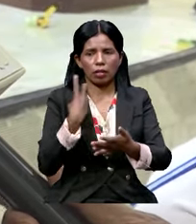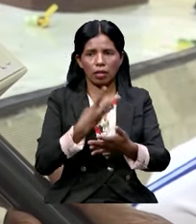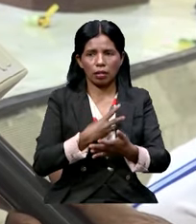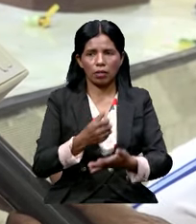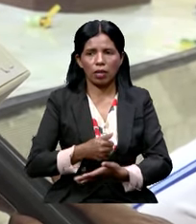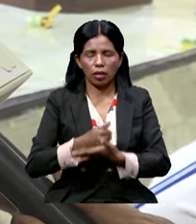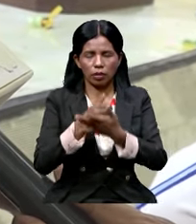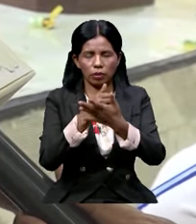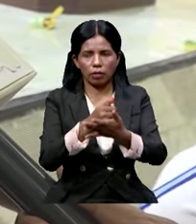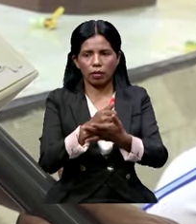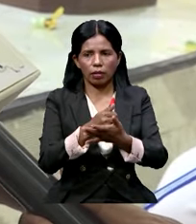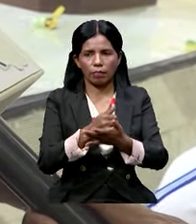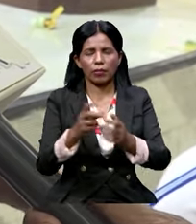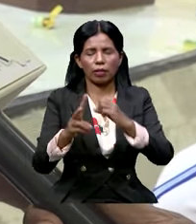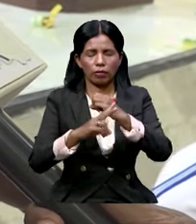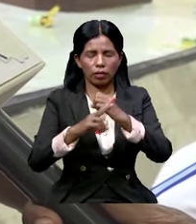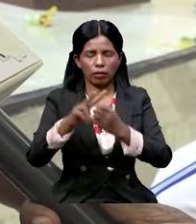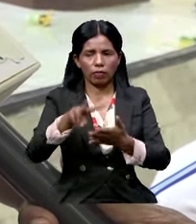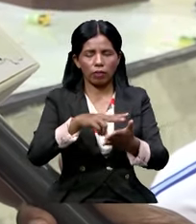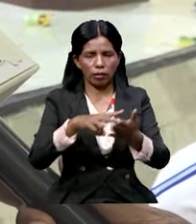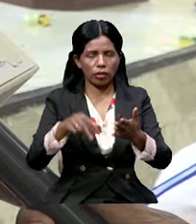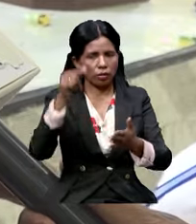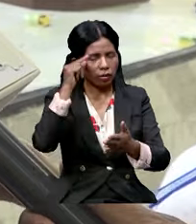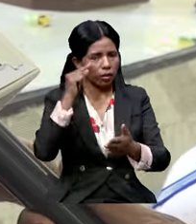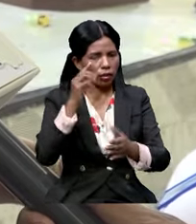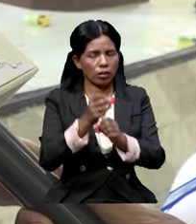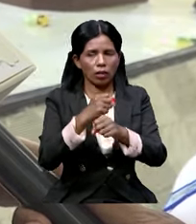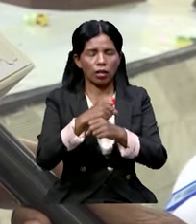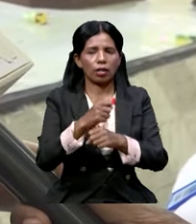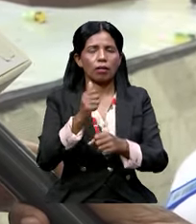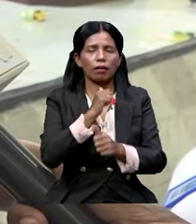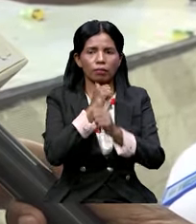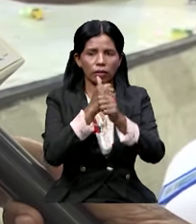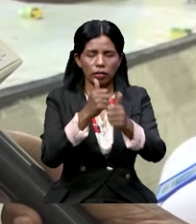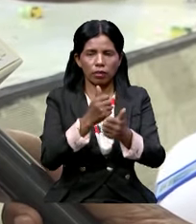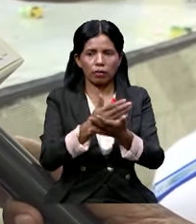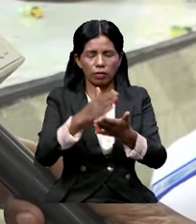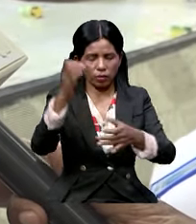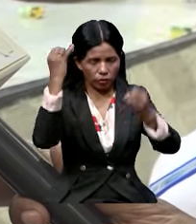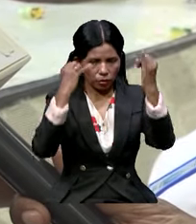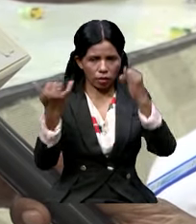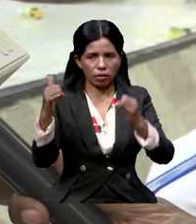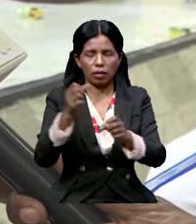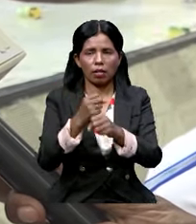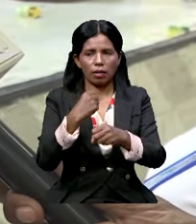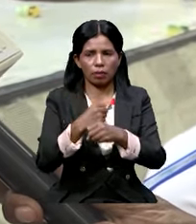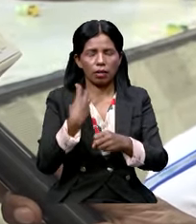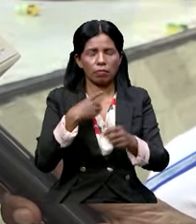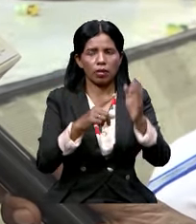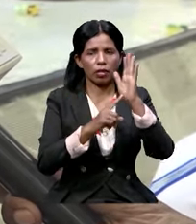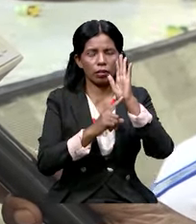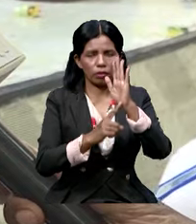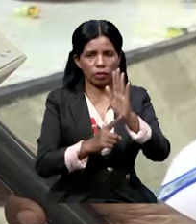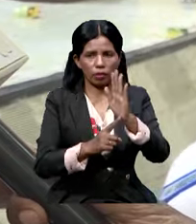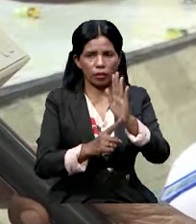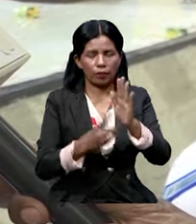asistensi legal lebih victim violence baja baja genero nomor advokasi sira disiminasi informasi sira lebih kami halo kami publika saya iya